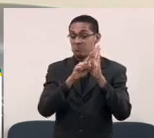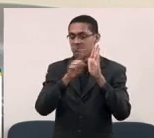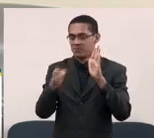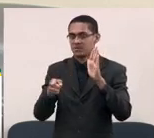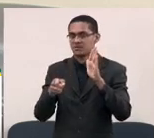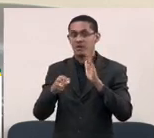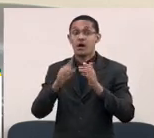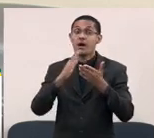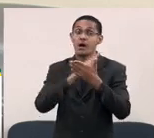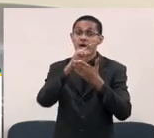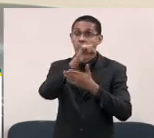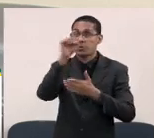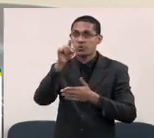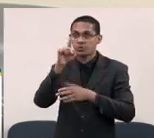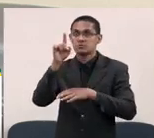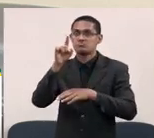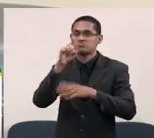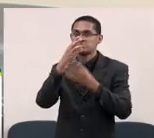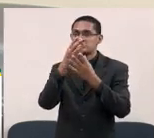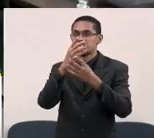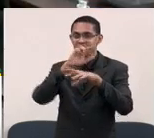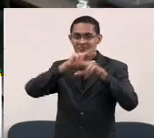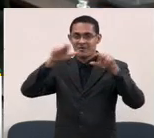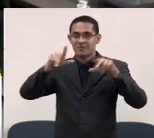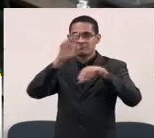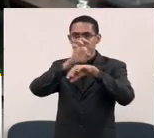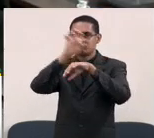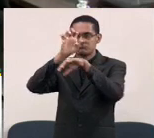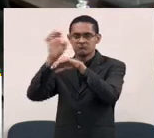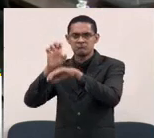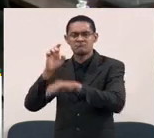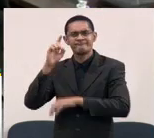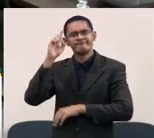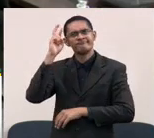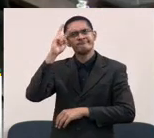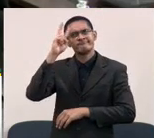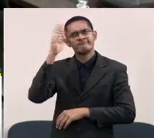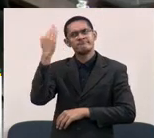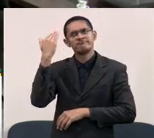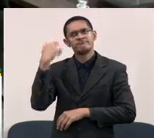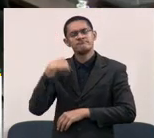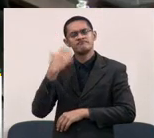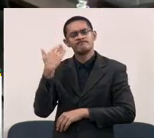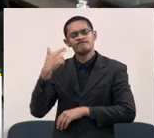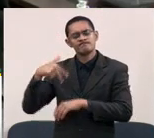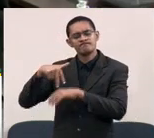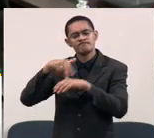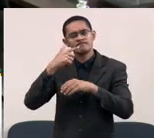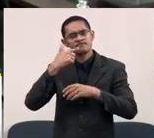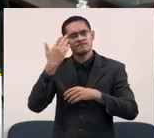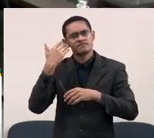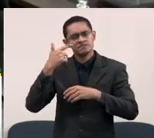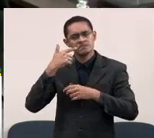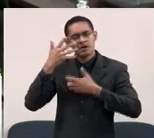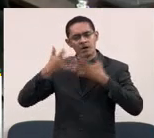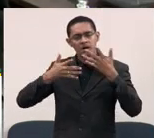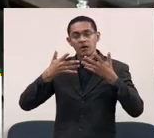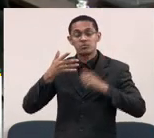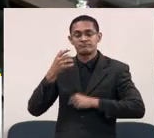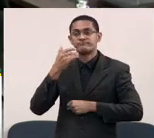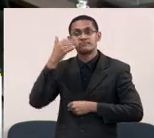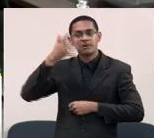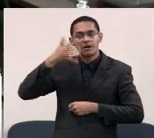Muitos estados, há um dia atrás eu usei a tribuna aí e disse que uma lei de